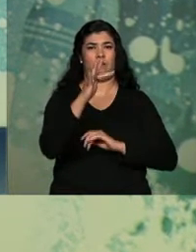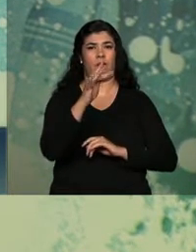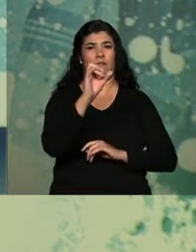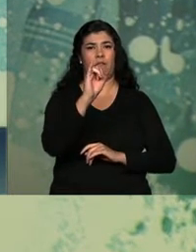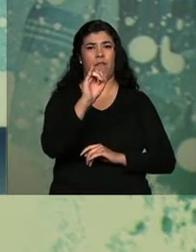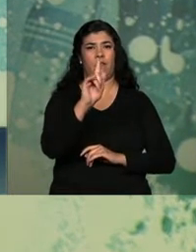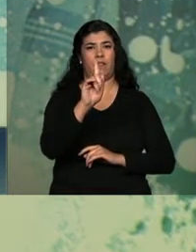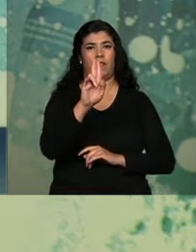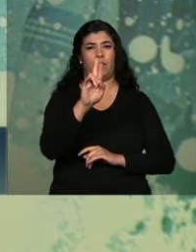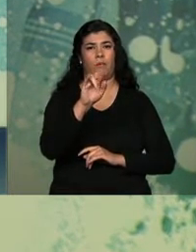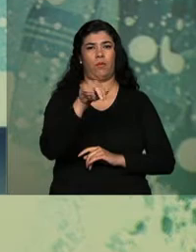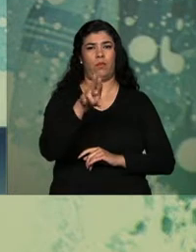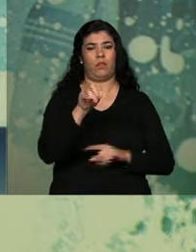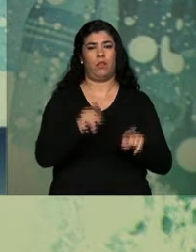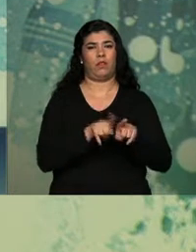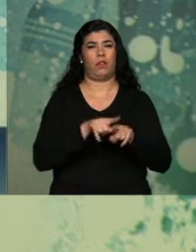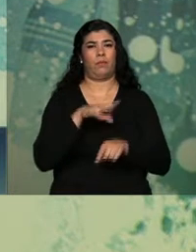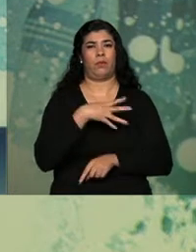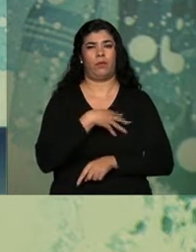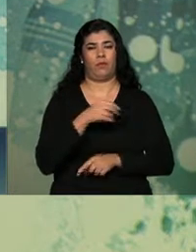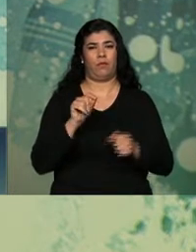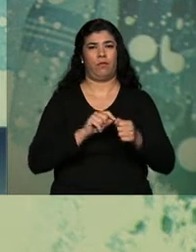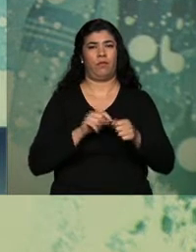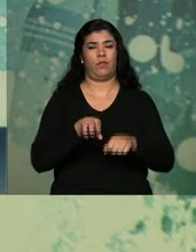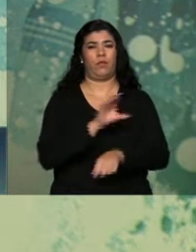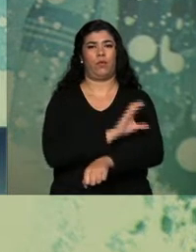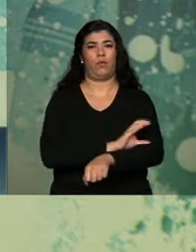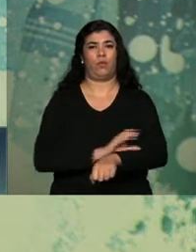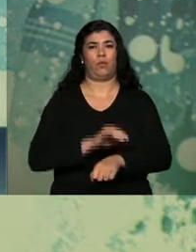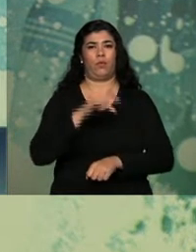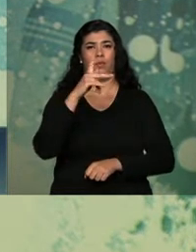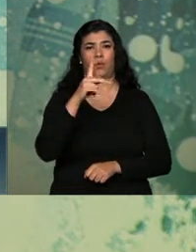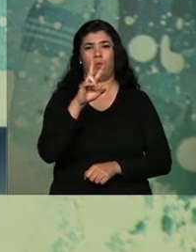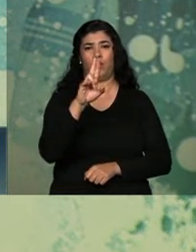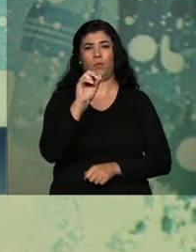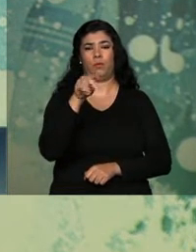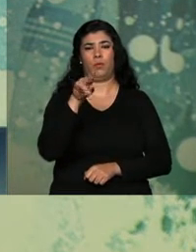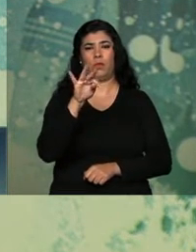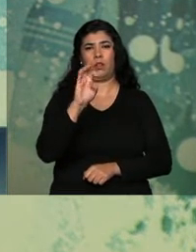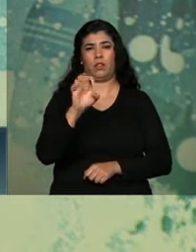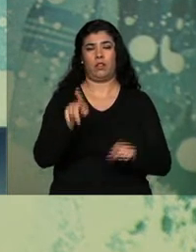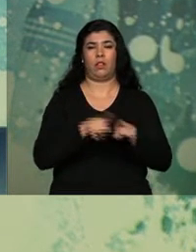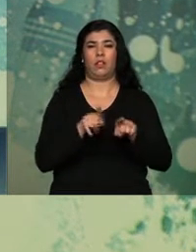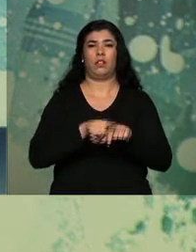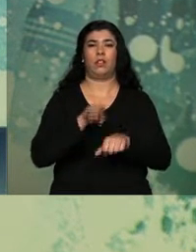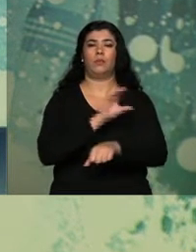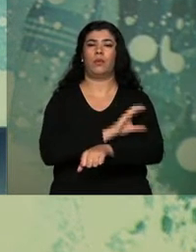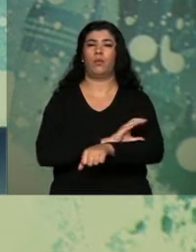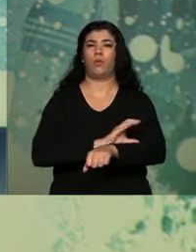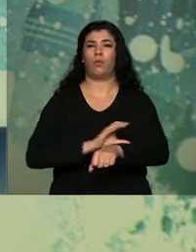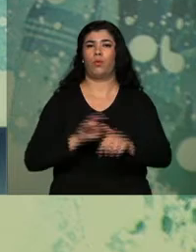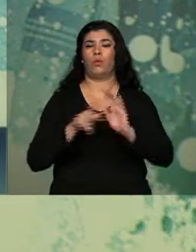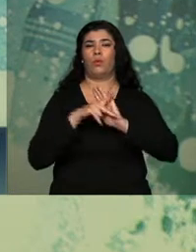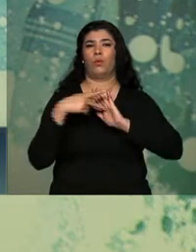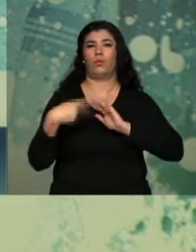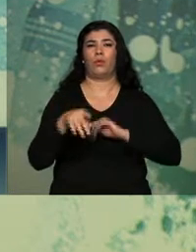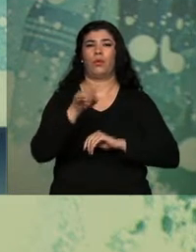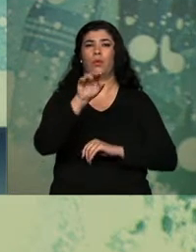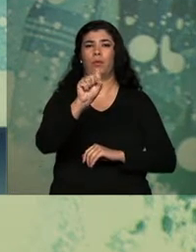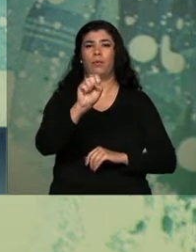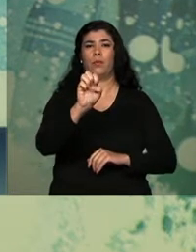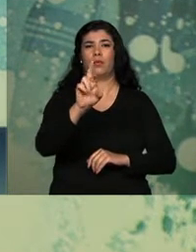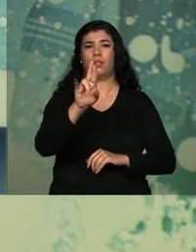Fiz os cursos, meus filhos também fizeram o curso Pronatec. Fiz os cursos do Sebrae, de aprender como